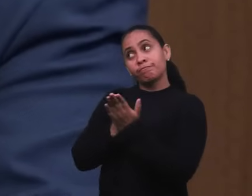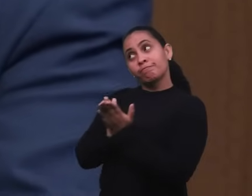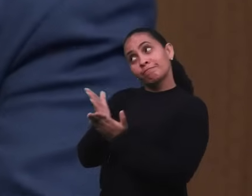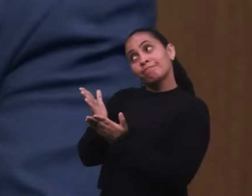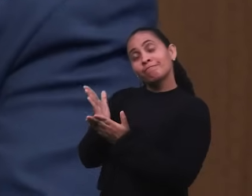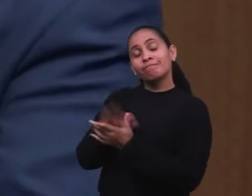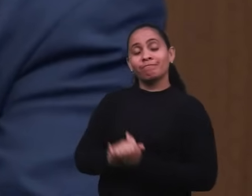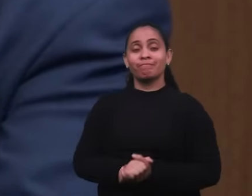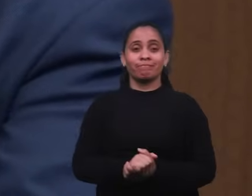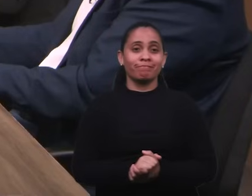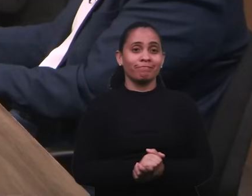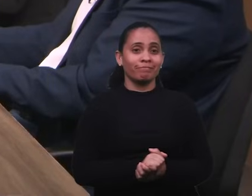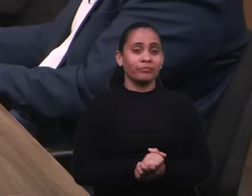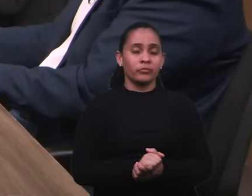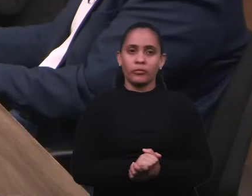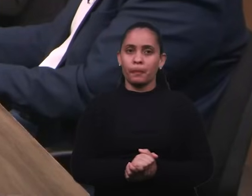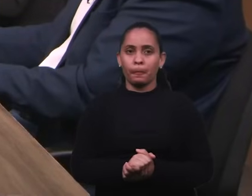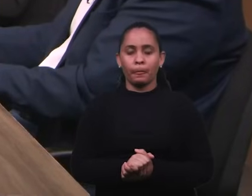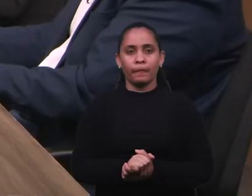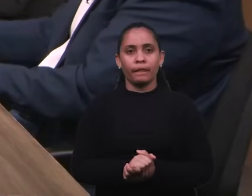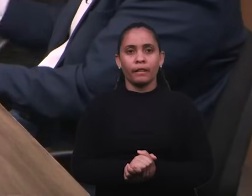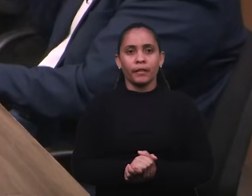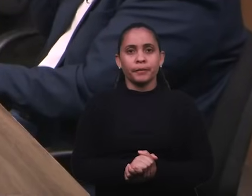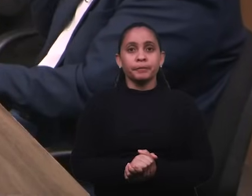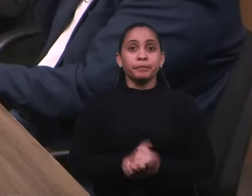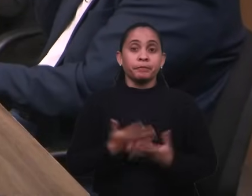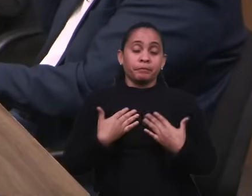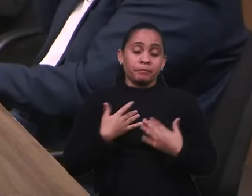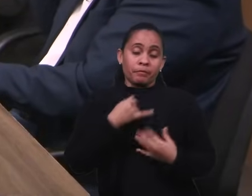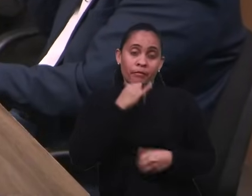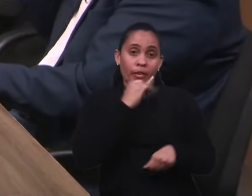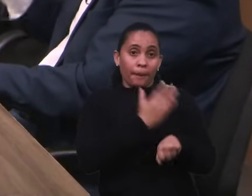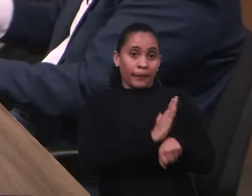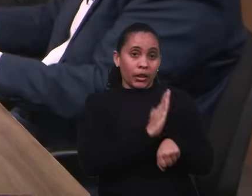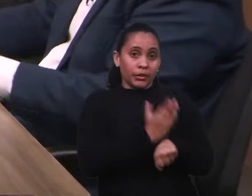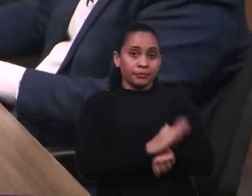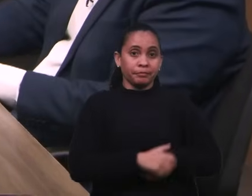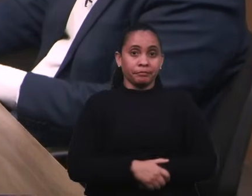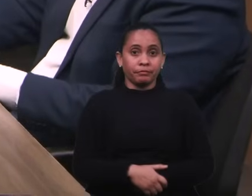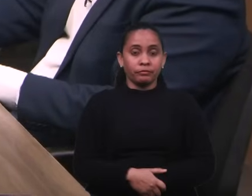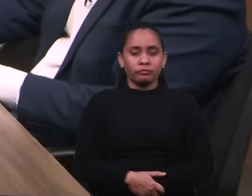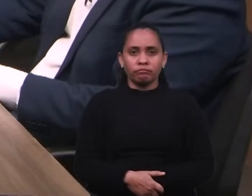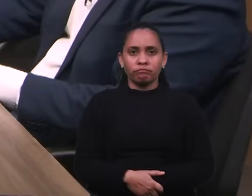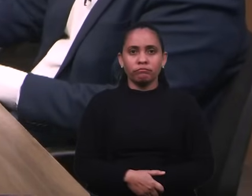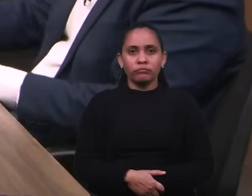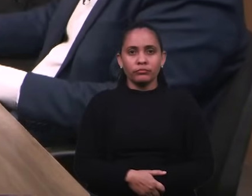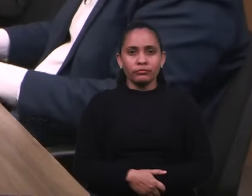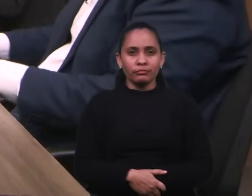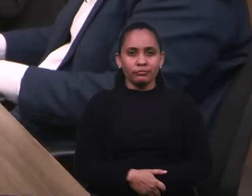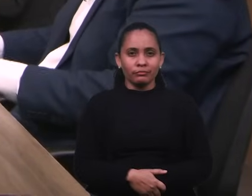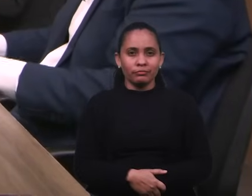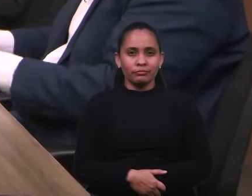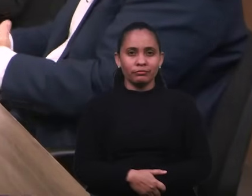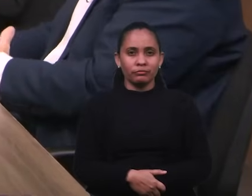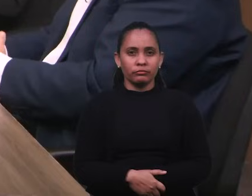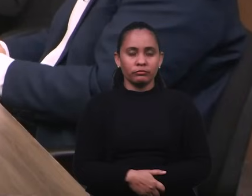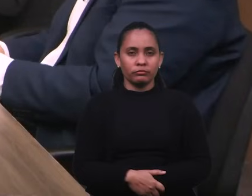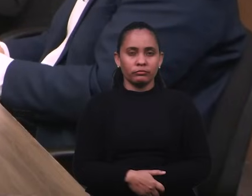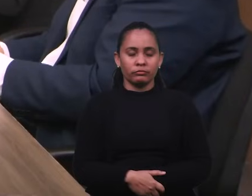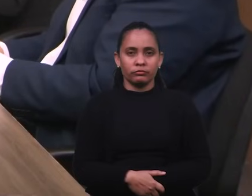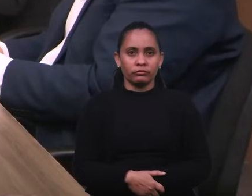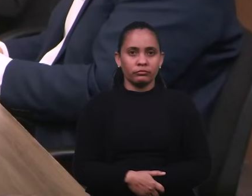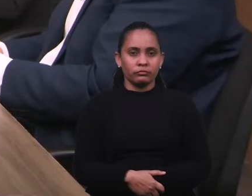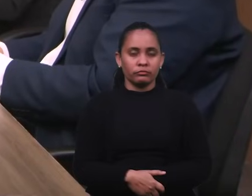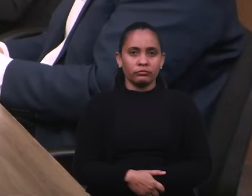luz e estar na presença do Senhor. Um exemplo prático disso que o pastor Marcos está falando, você imagina, para os